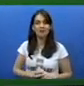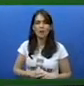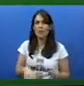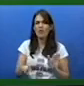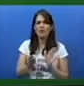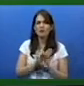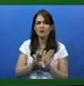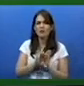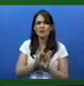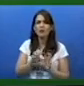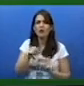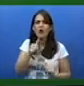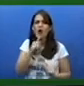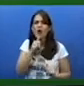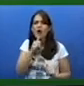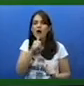exemplo,